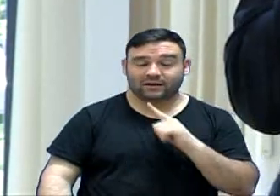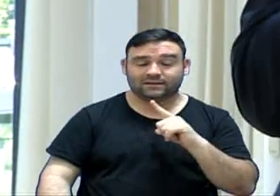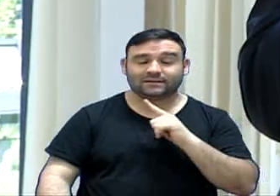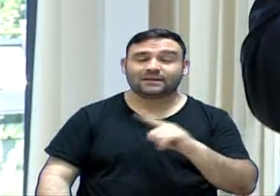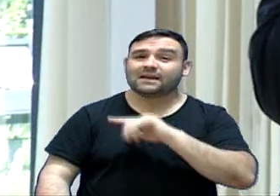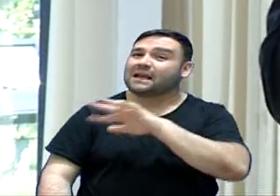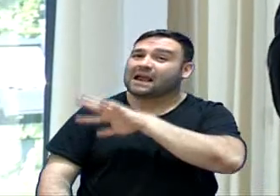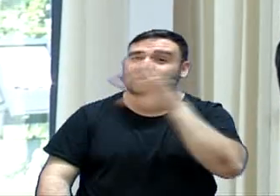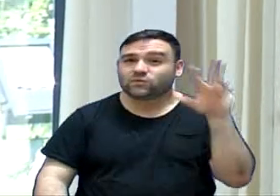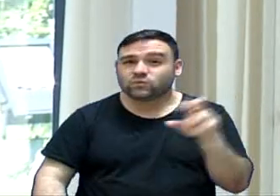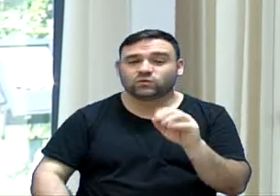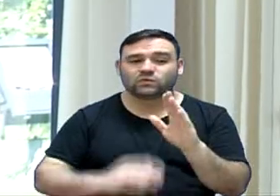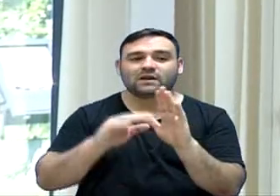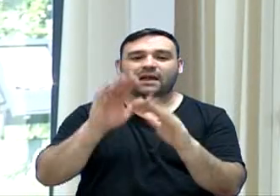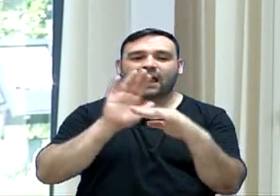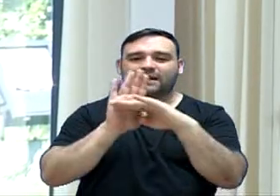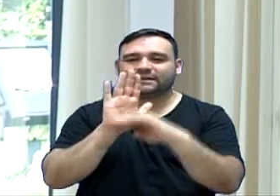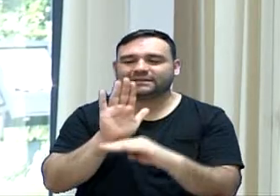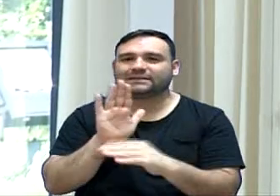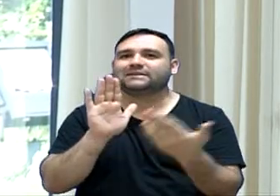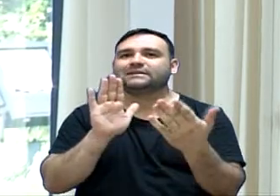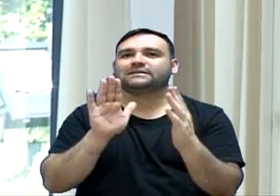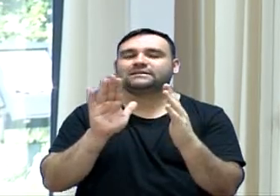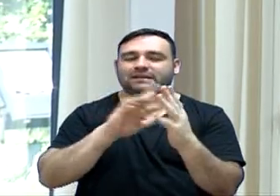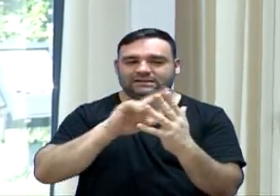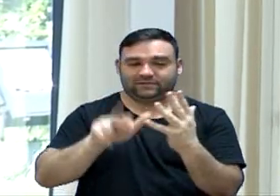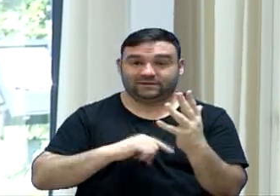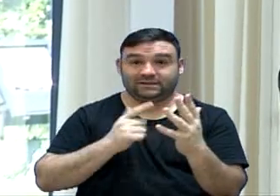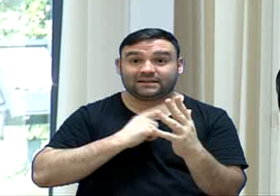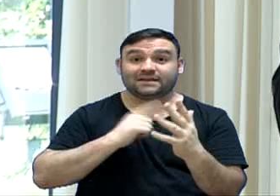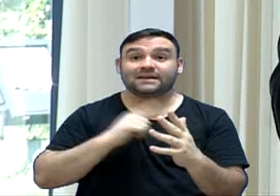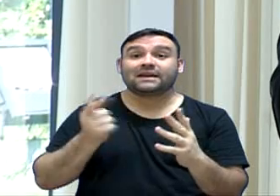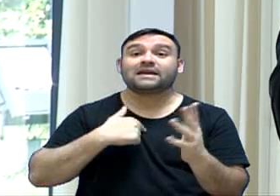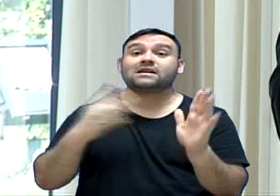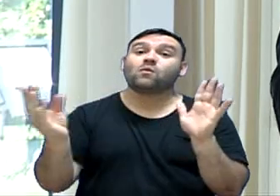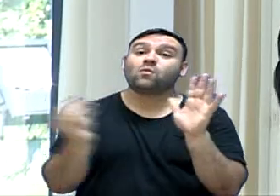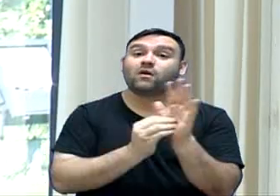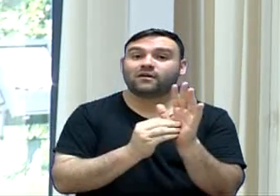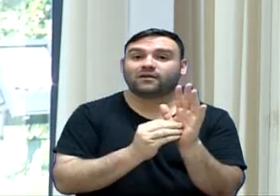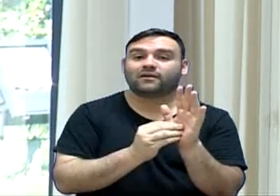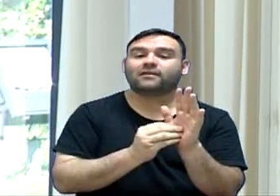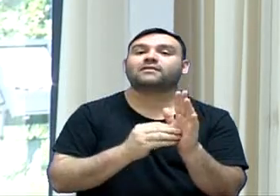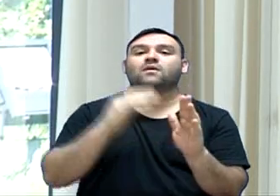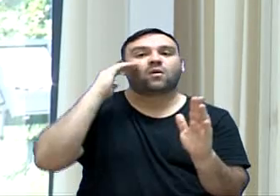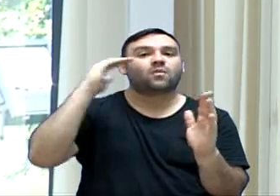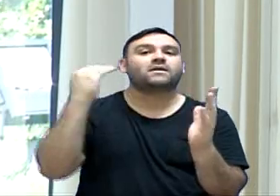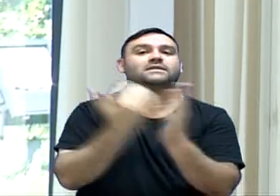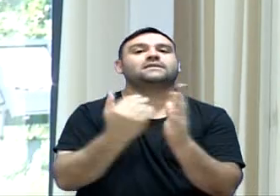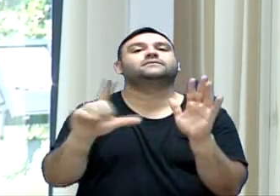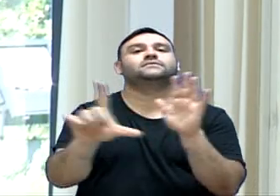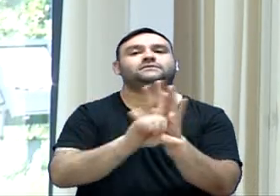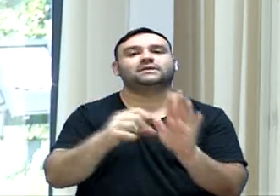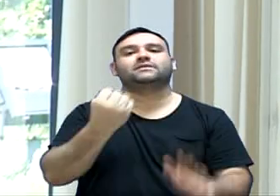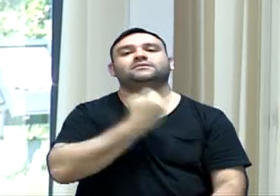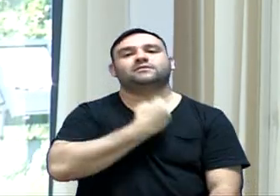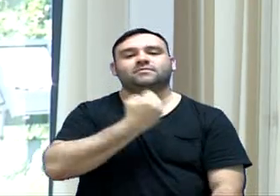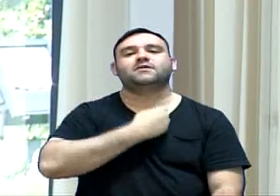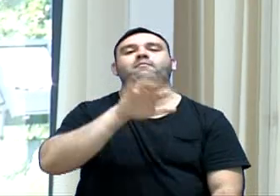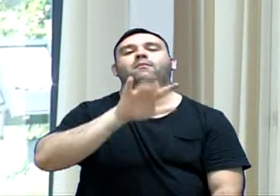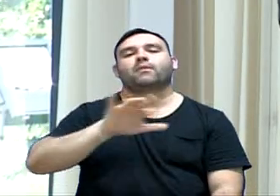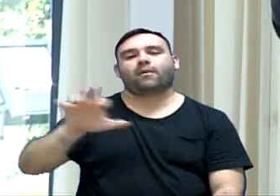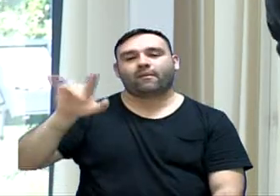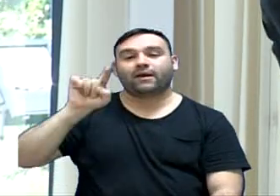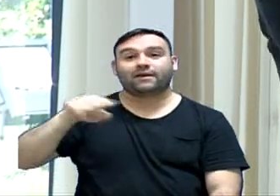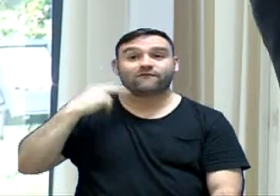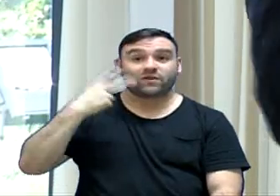de todas as listas de documento que eles pedem, eles incluem cumprimento da lei número tal, blá, blá, blá,